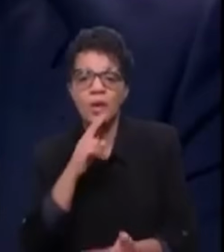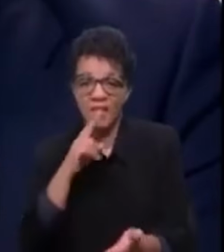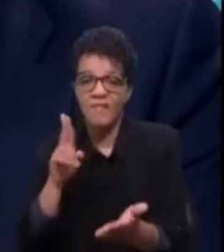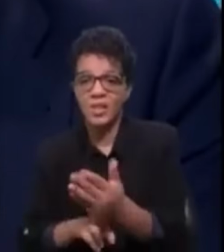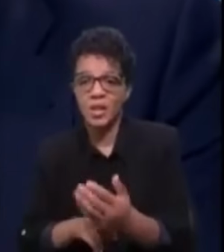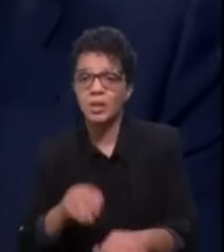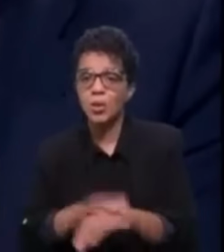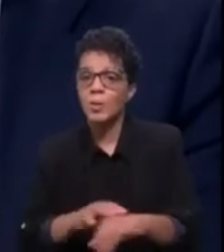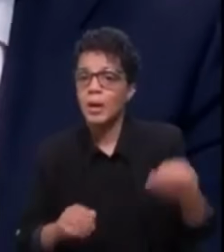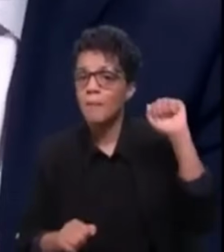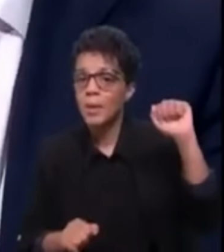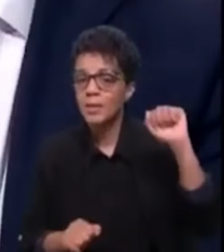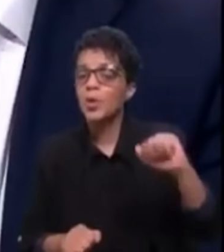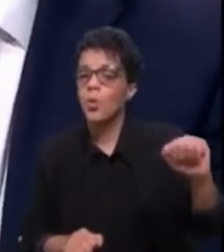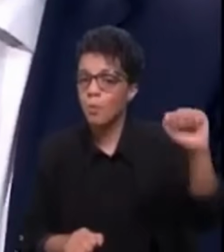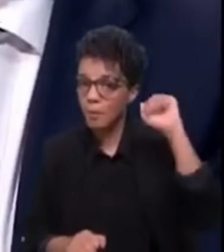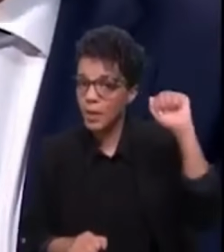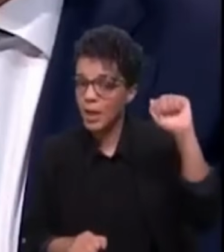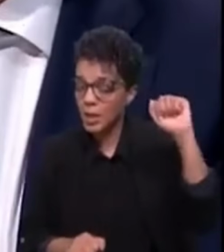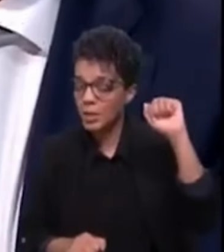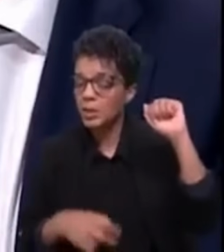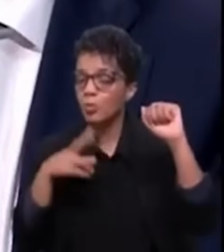fo partido socialista foist